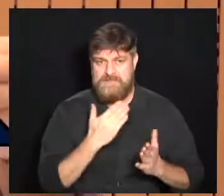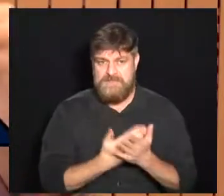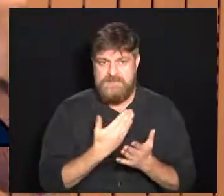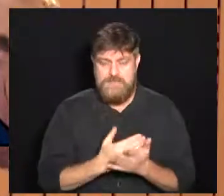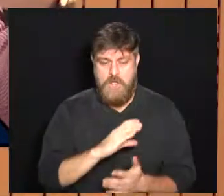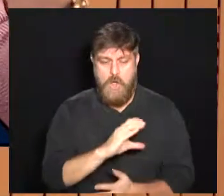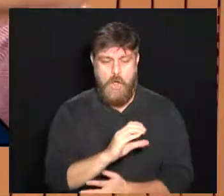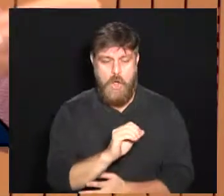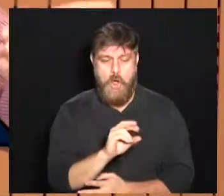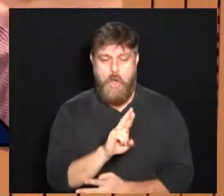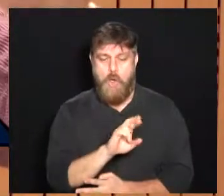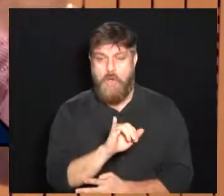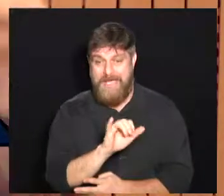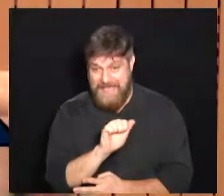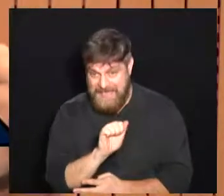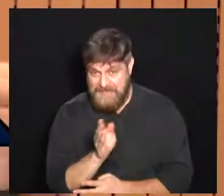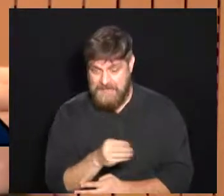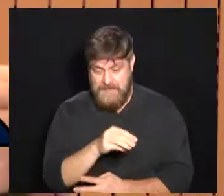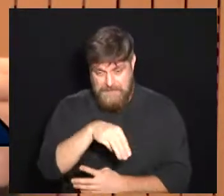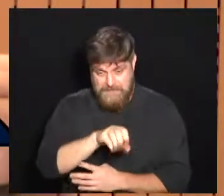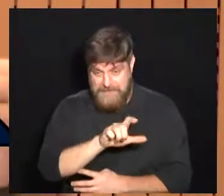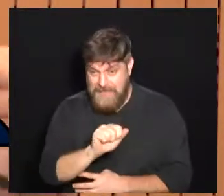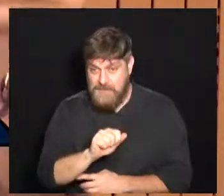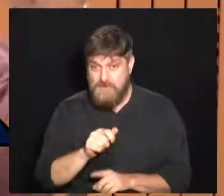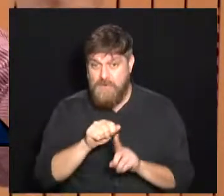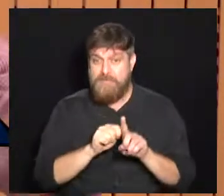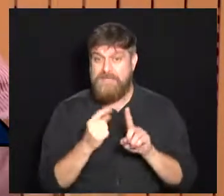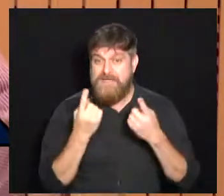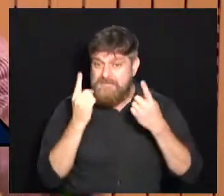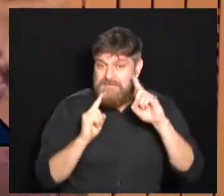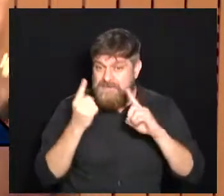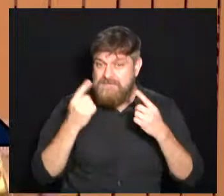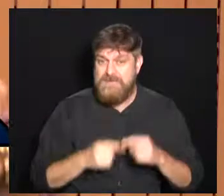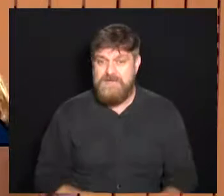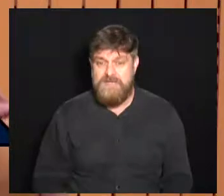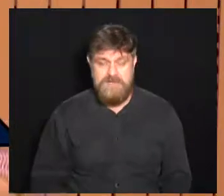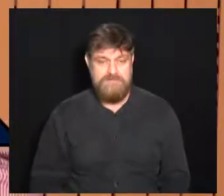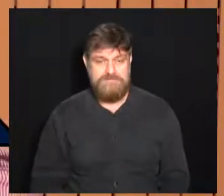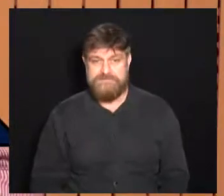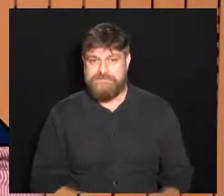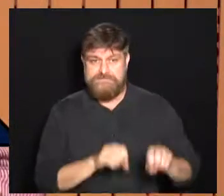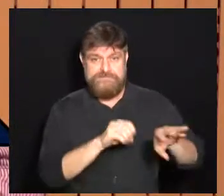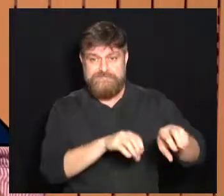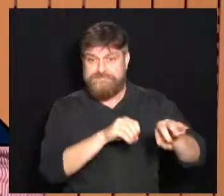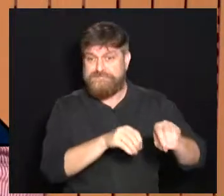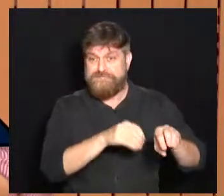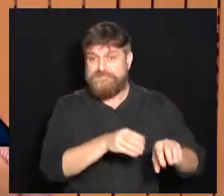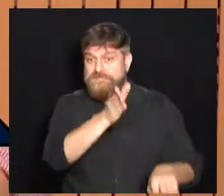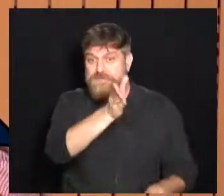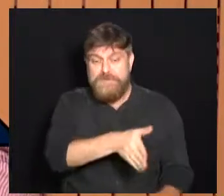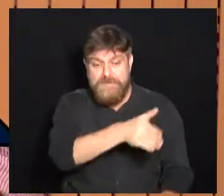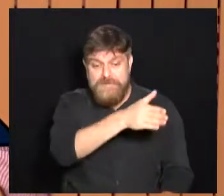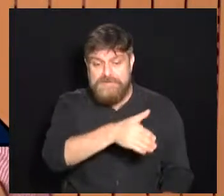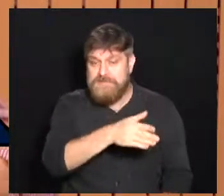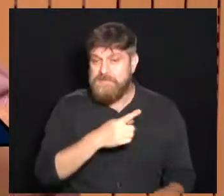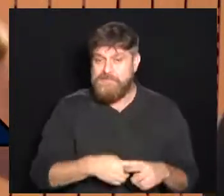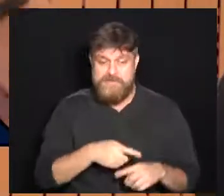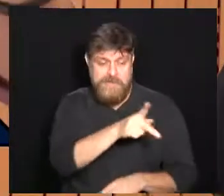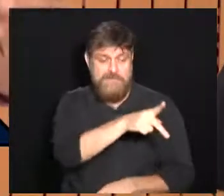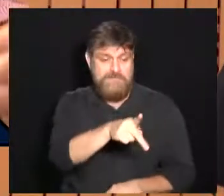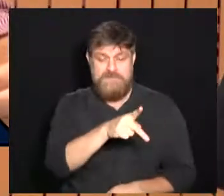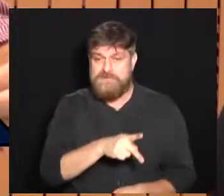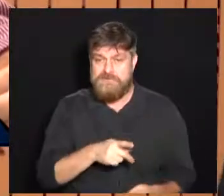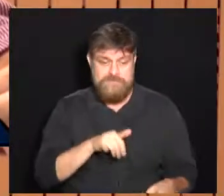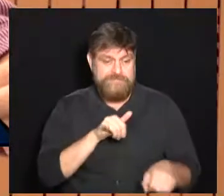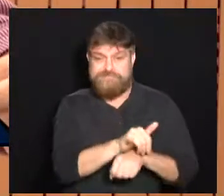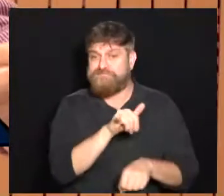Melo teve suspensão das aulas no mês de fevereiro por conta de déficit de professores. É um outro problema, mas que